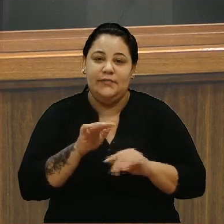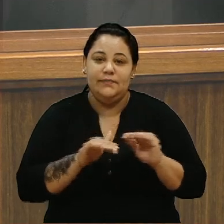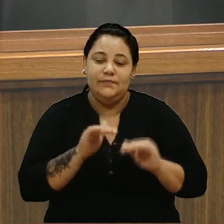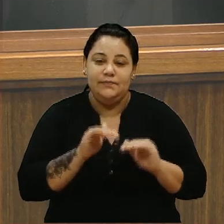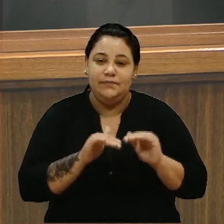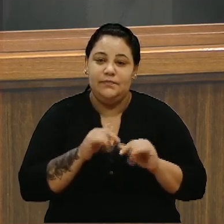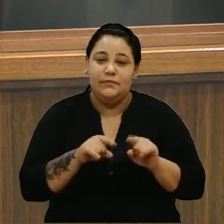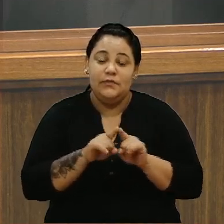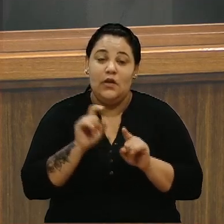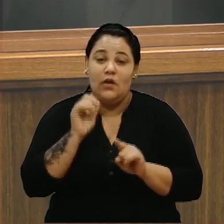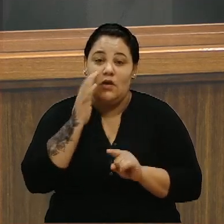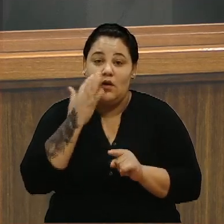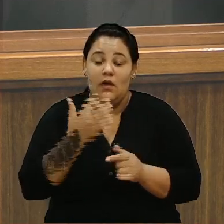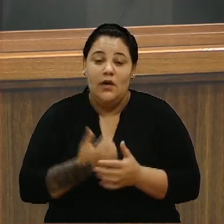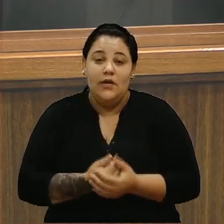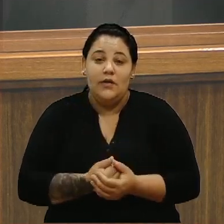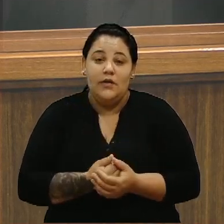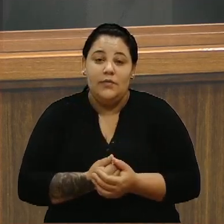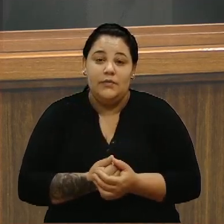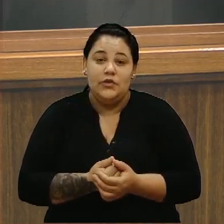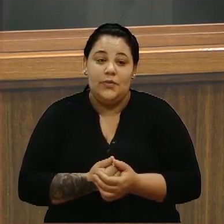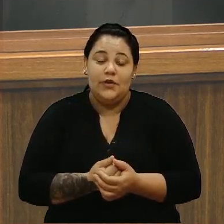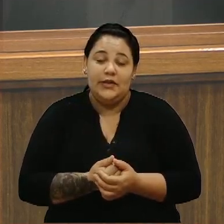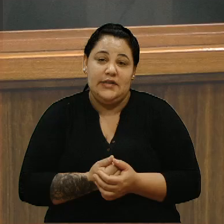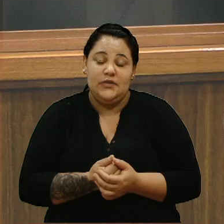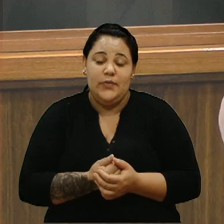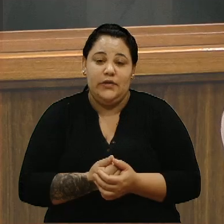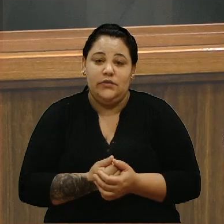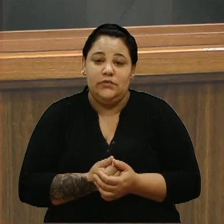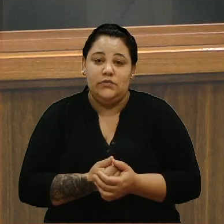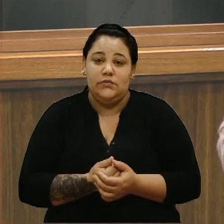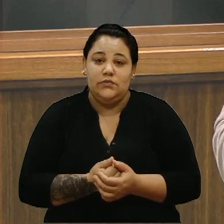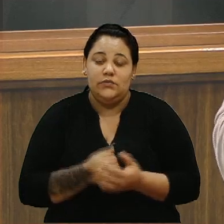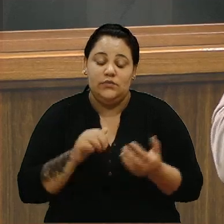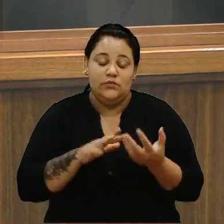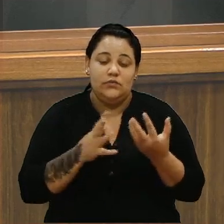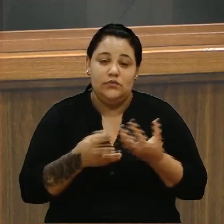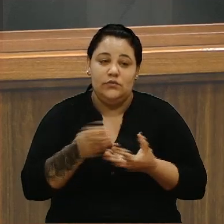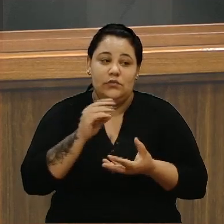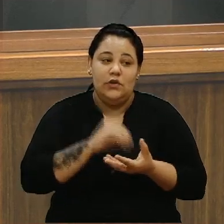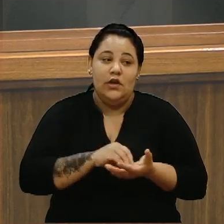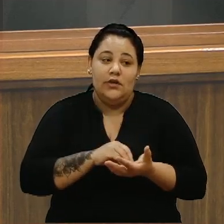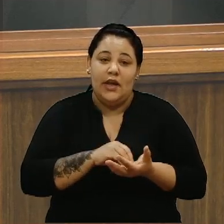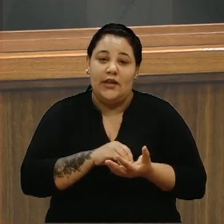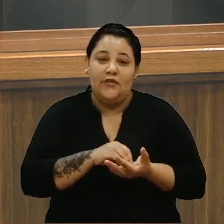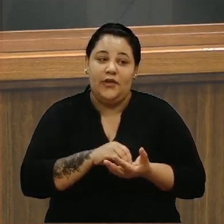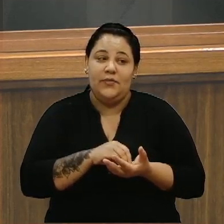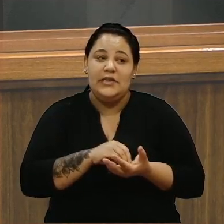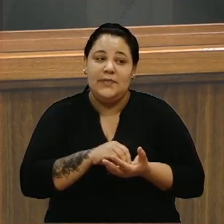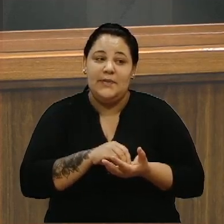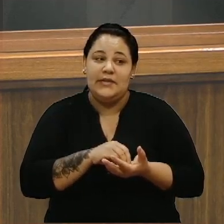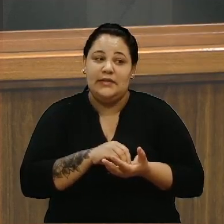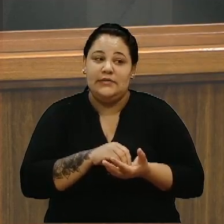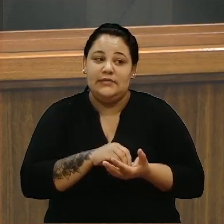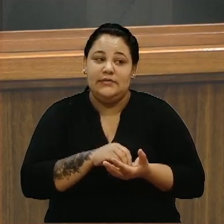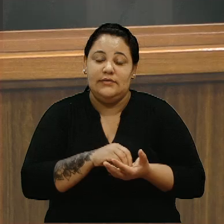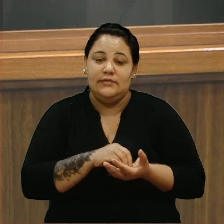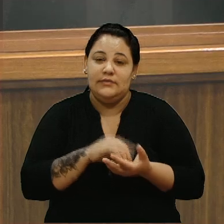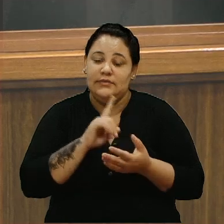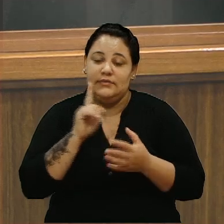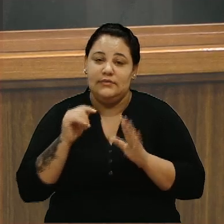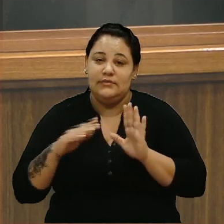comento é assim, a Codeca, muitas vezes, ela não passa quando é muito íngreme, ela não sobe, e